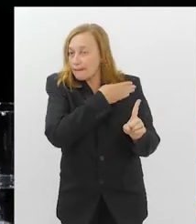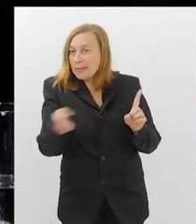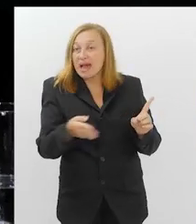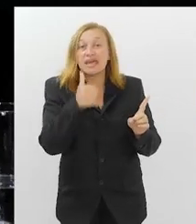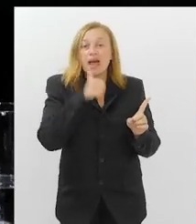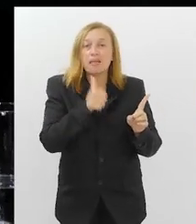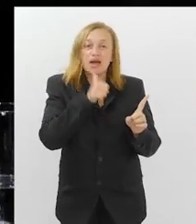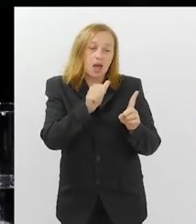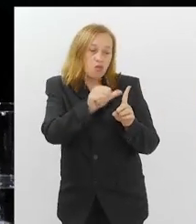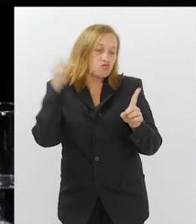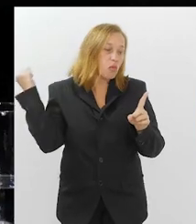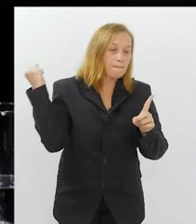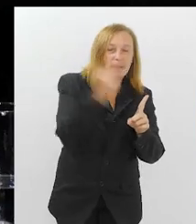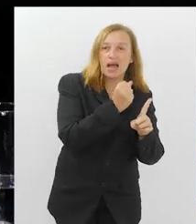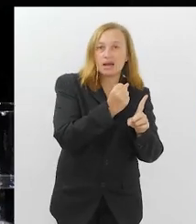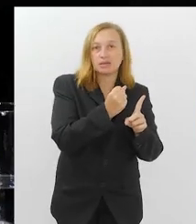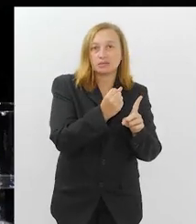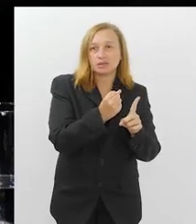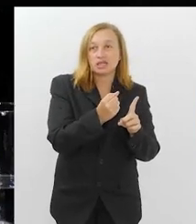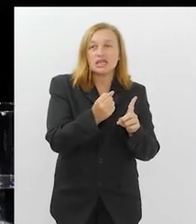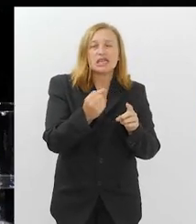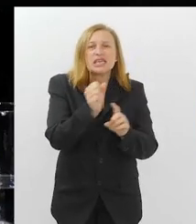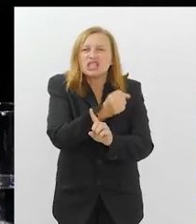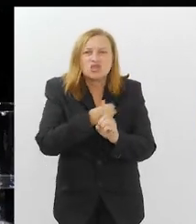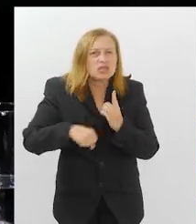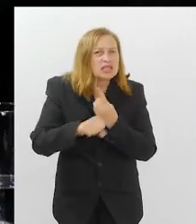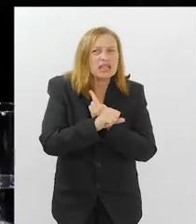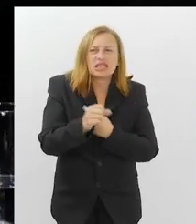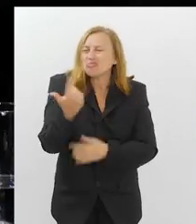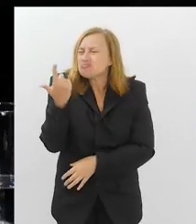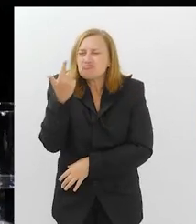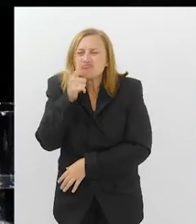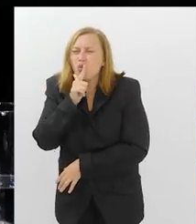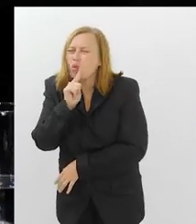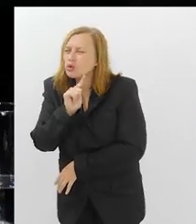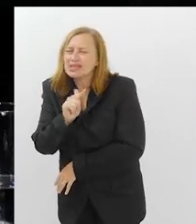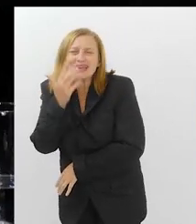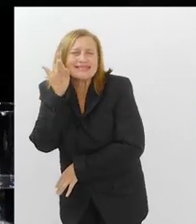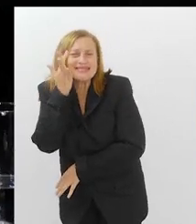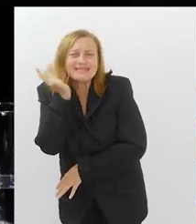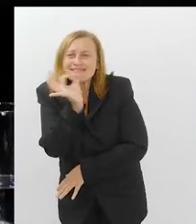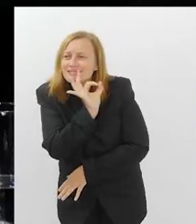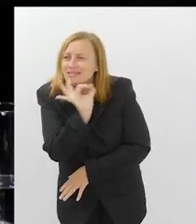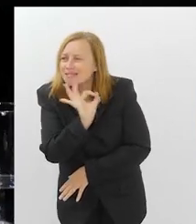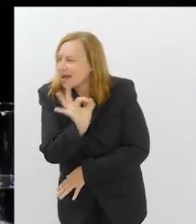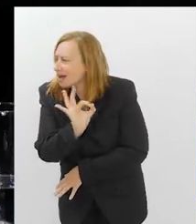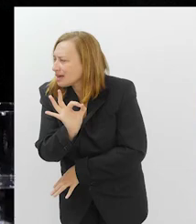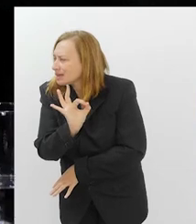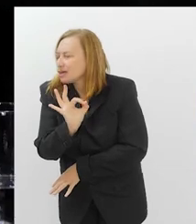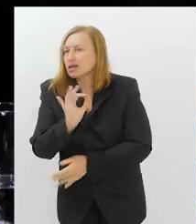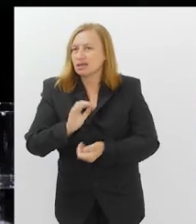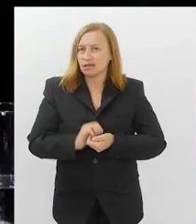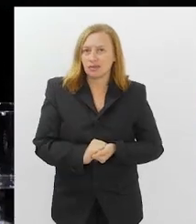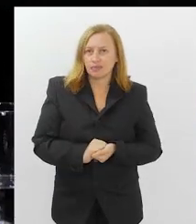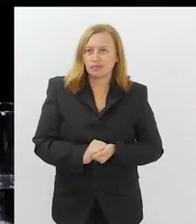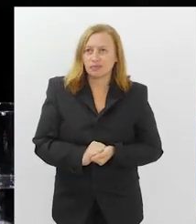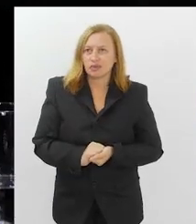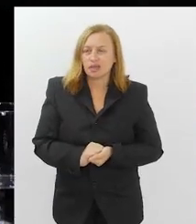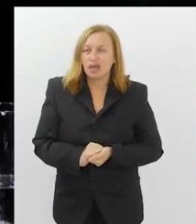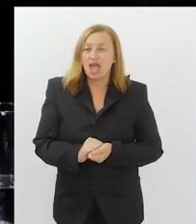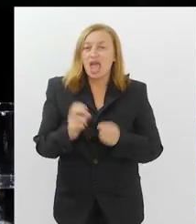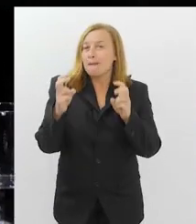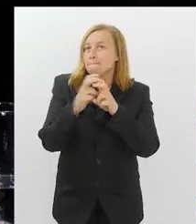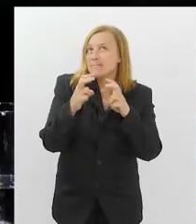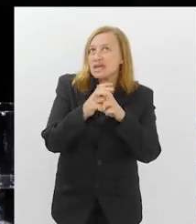espanca ela e amanhã ele vai matar ela. E a sociedade ainda não consegue compreender que essa coisa de